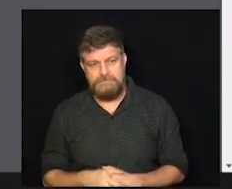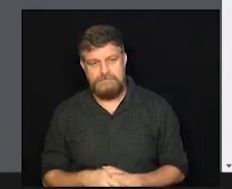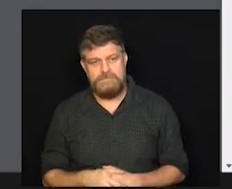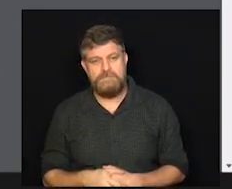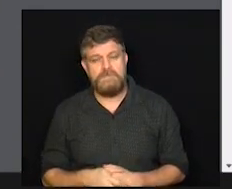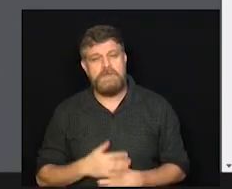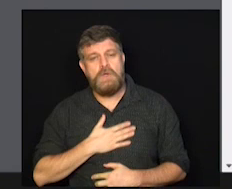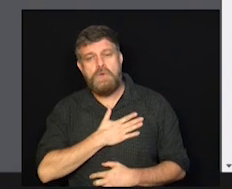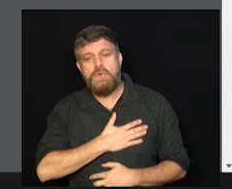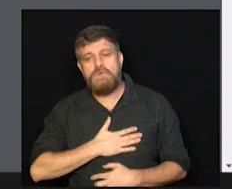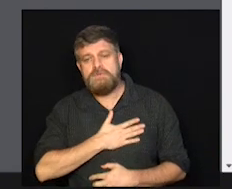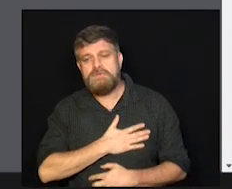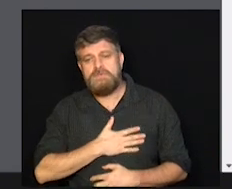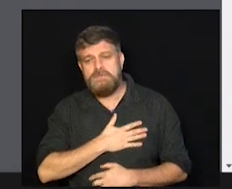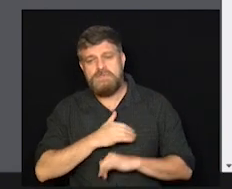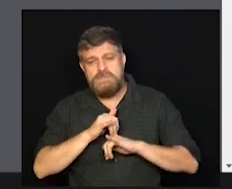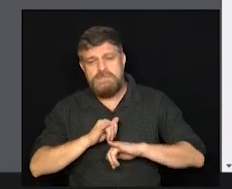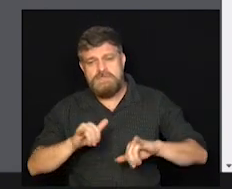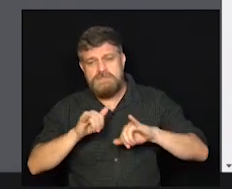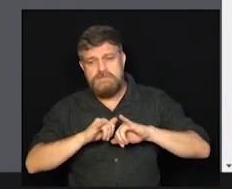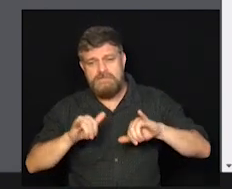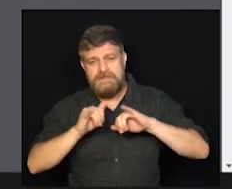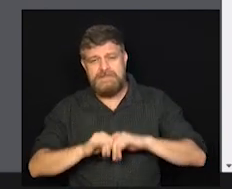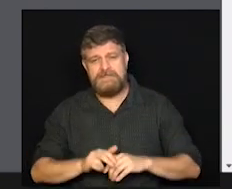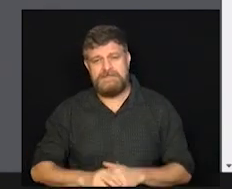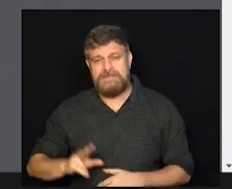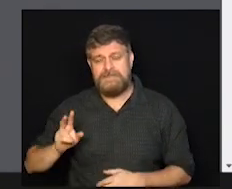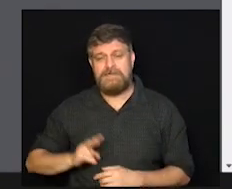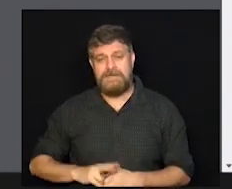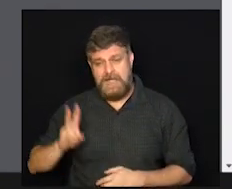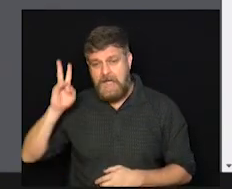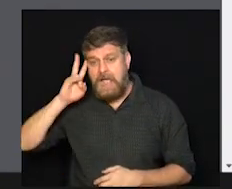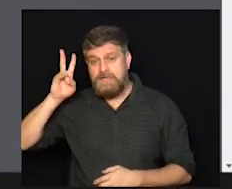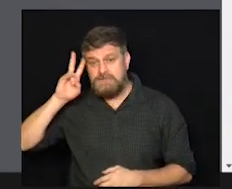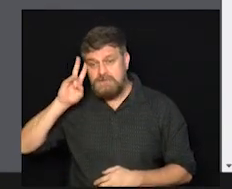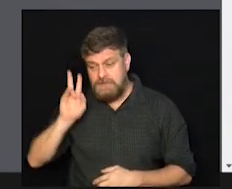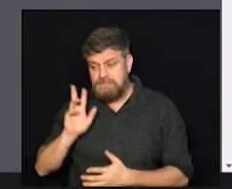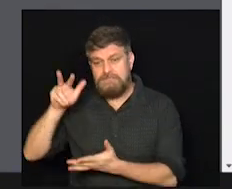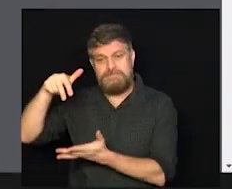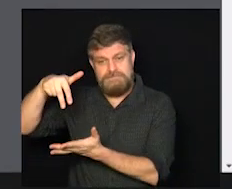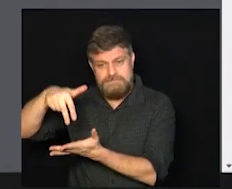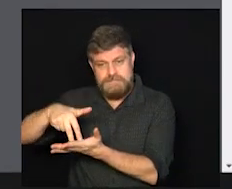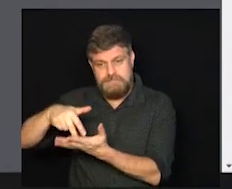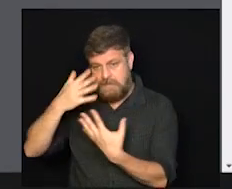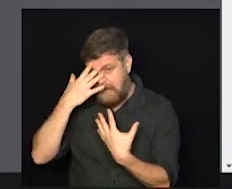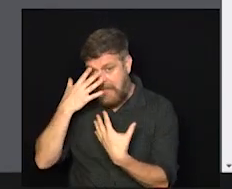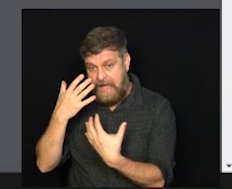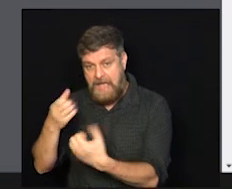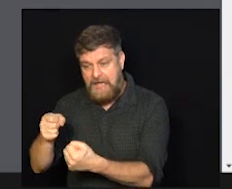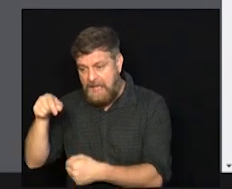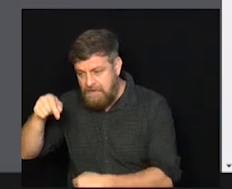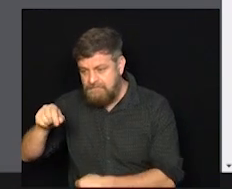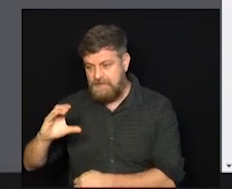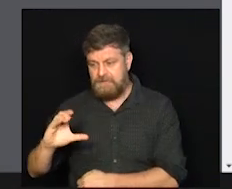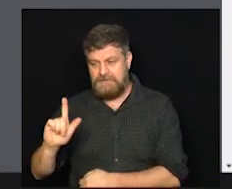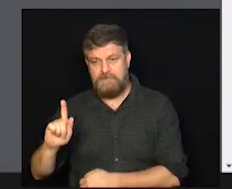falar a importância da contribuição da história e presença de lutas através da fé na região do Campo Grande.